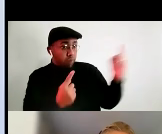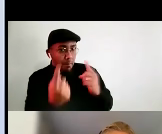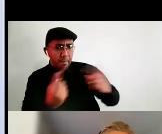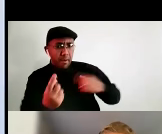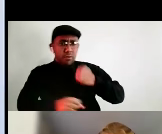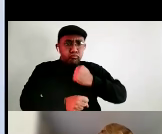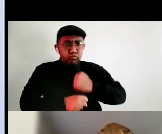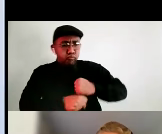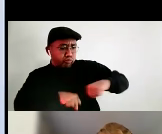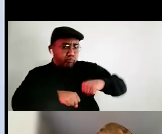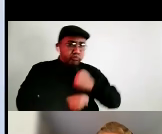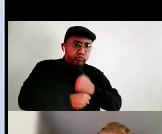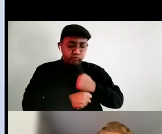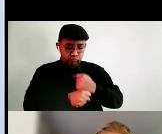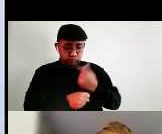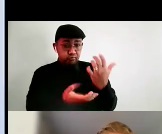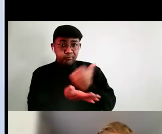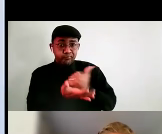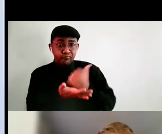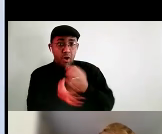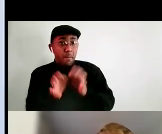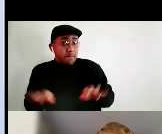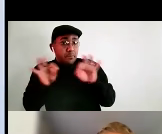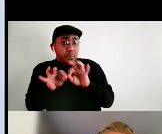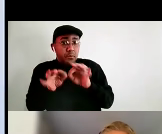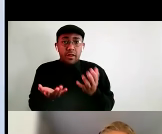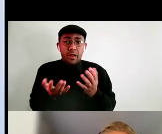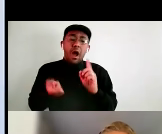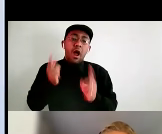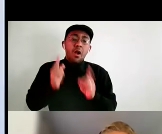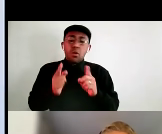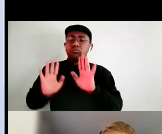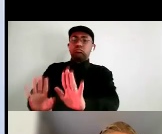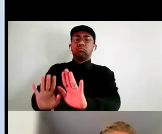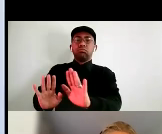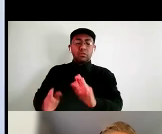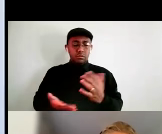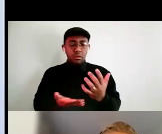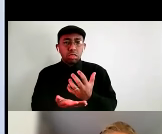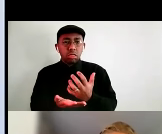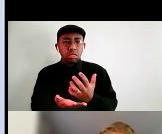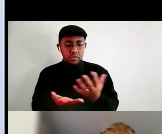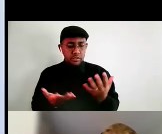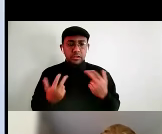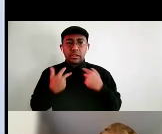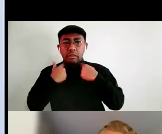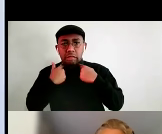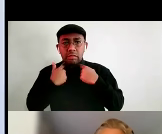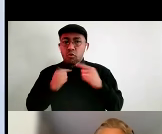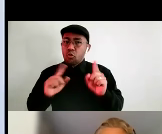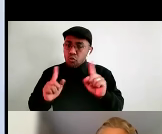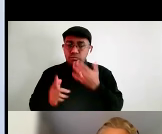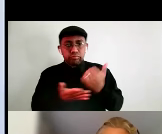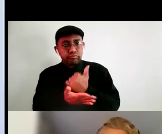E se faz de boa maneira, os resultados podem ser positivos. Então, é importante que possamos trabalhar